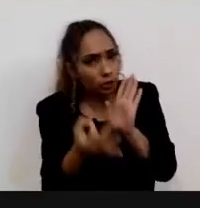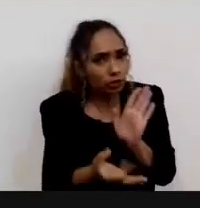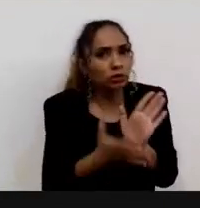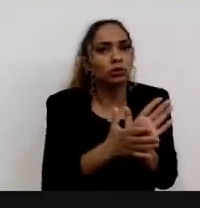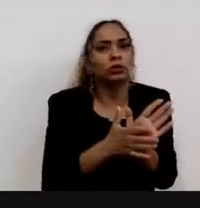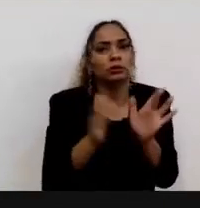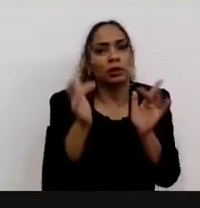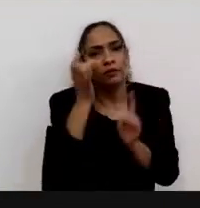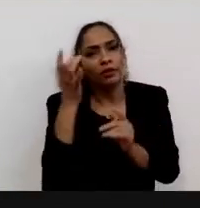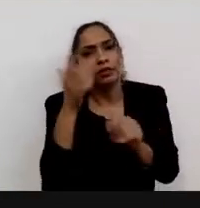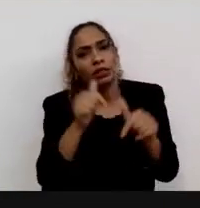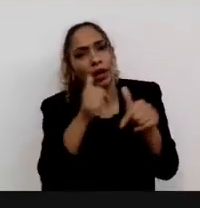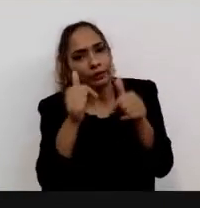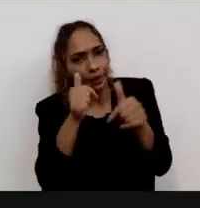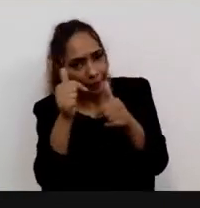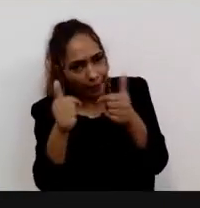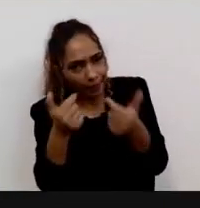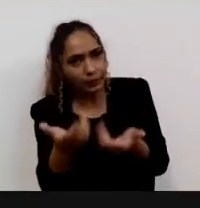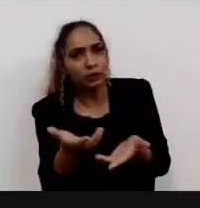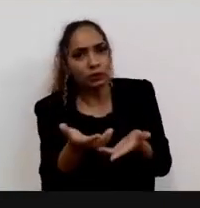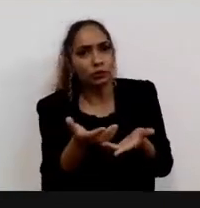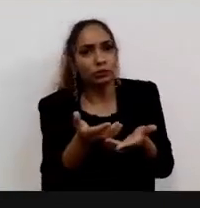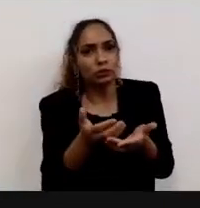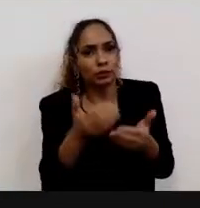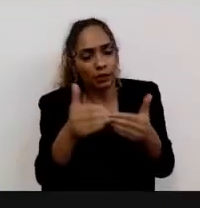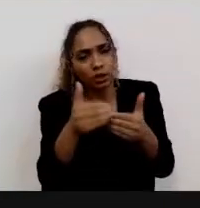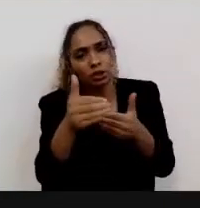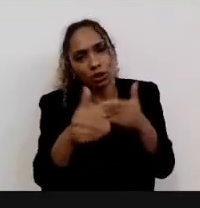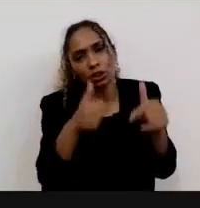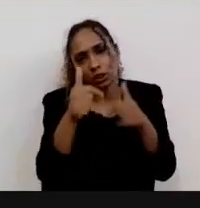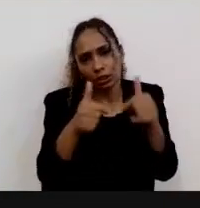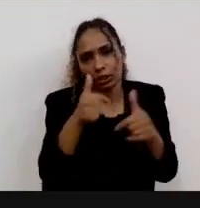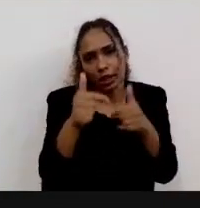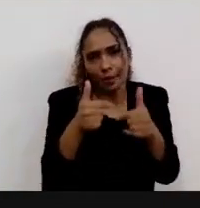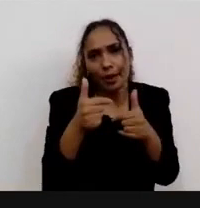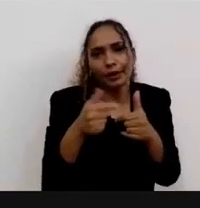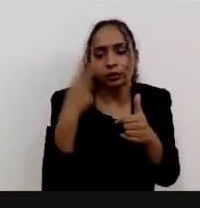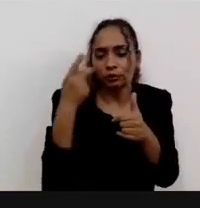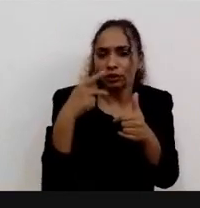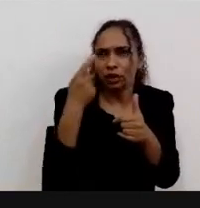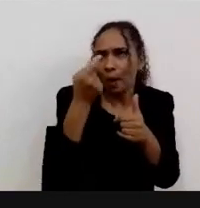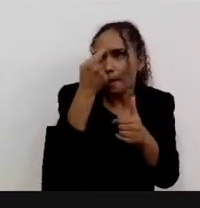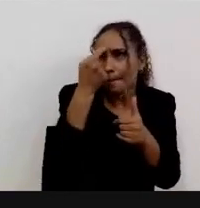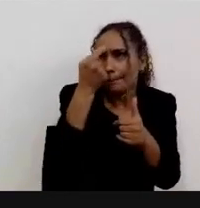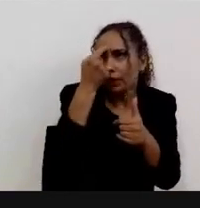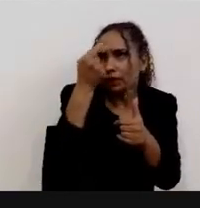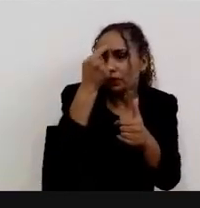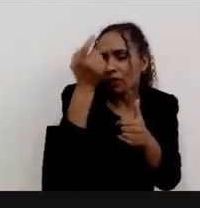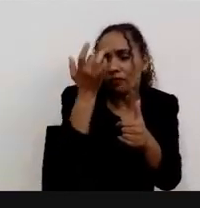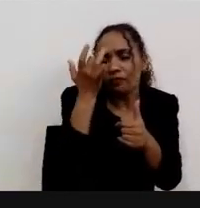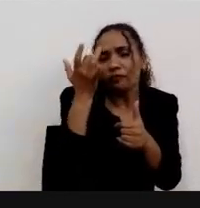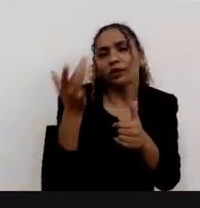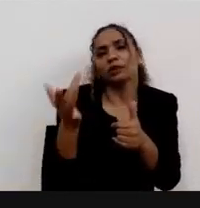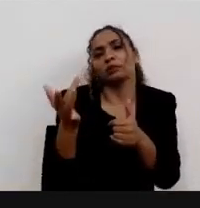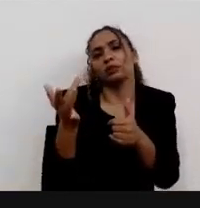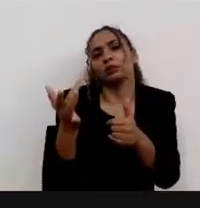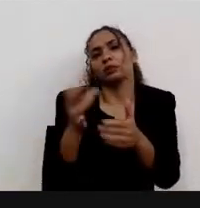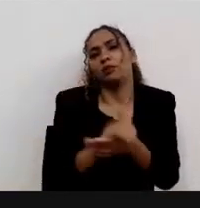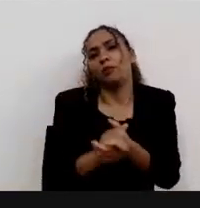para facilitar o trabalho, e a partir daquela biblioteca o parlamentar consiga pensar mais facilmente